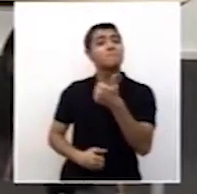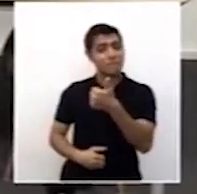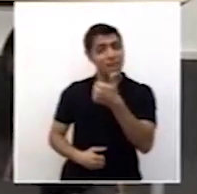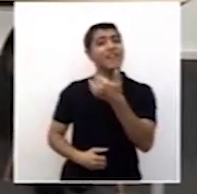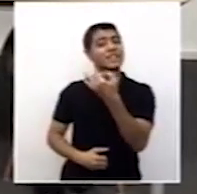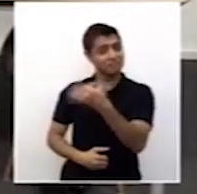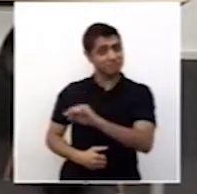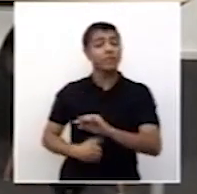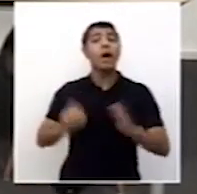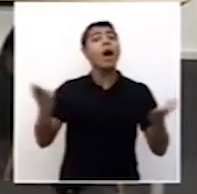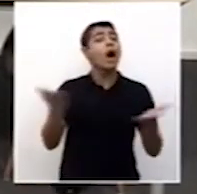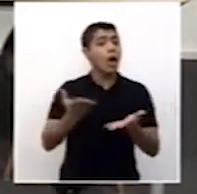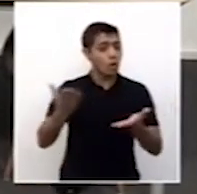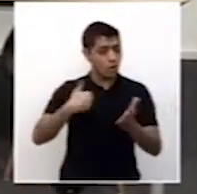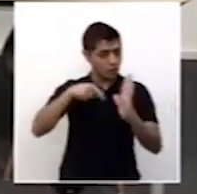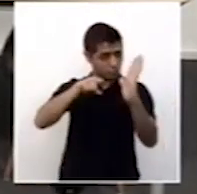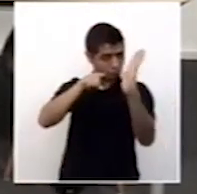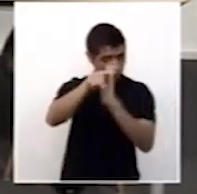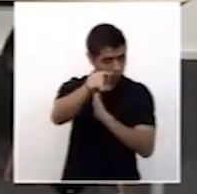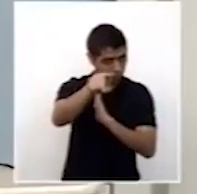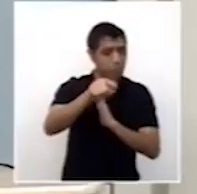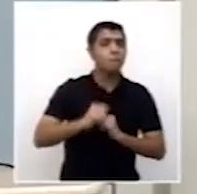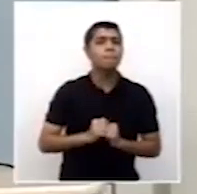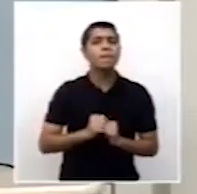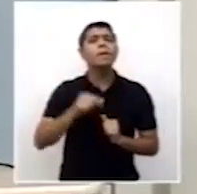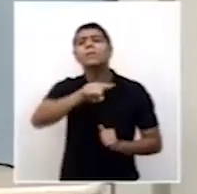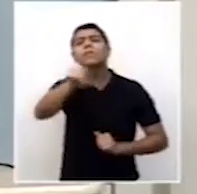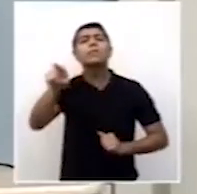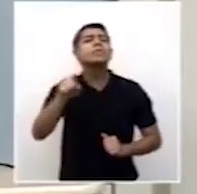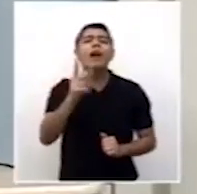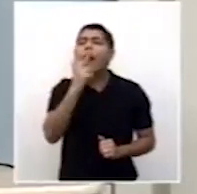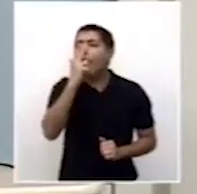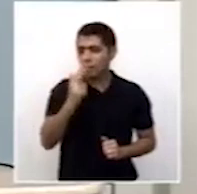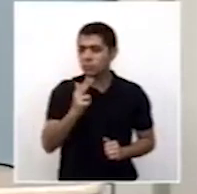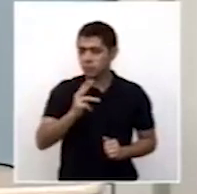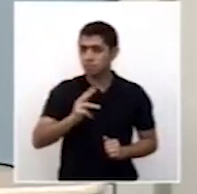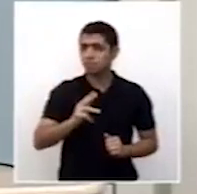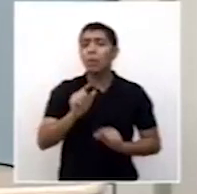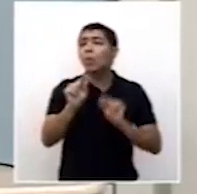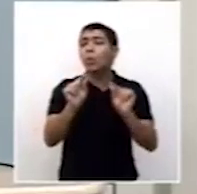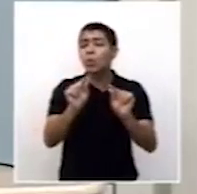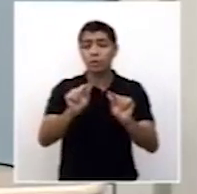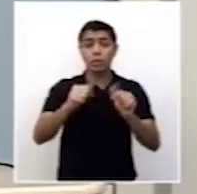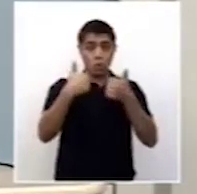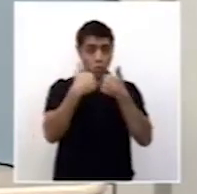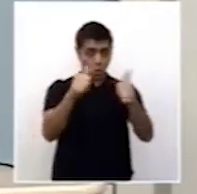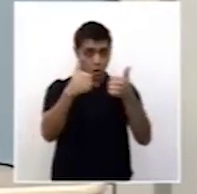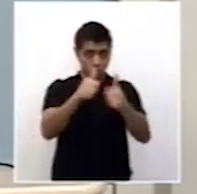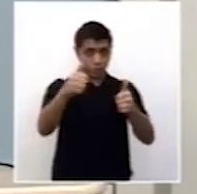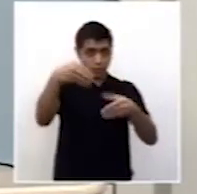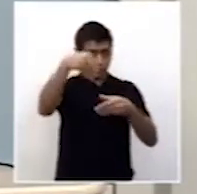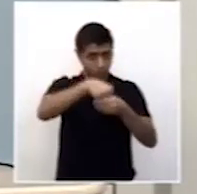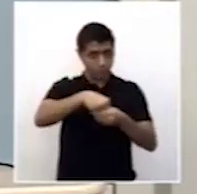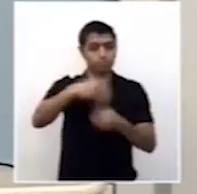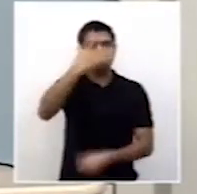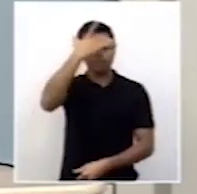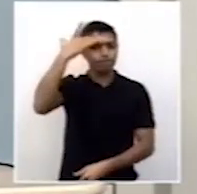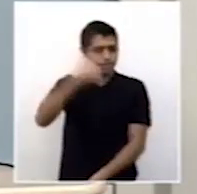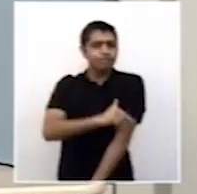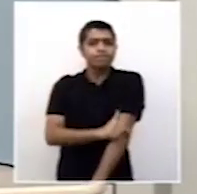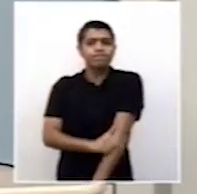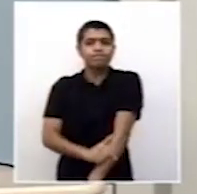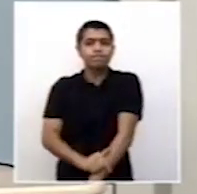para vocês. Vocês acham que deveria existir nos ônibus uma etiqueta de convivência, uma regra